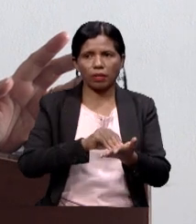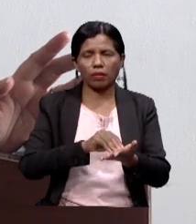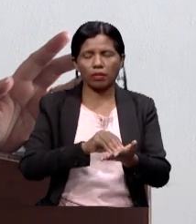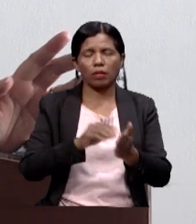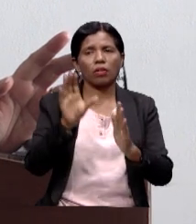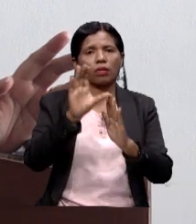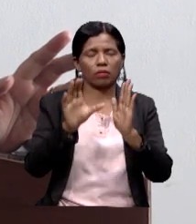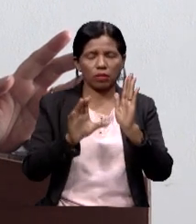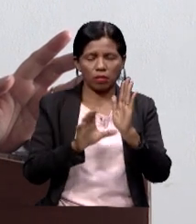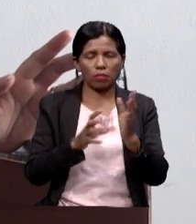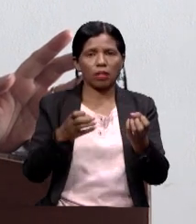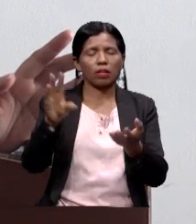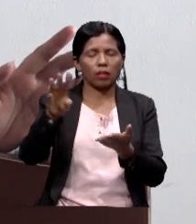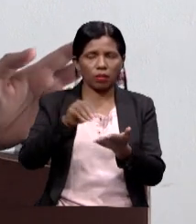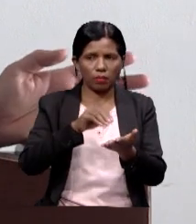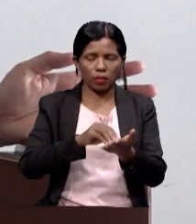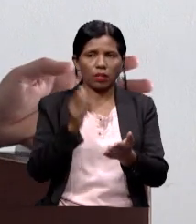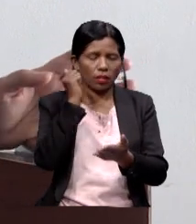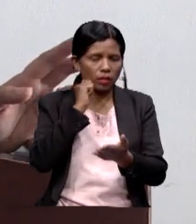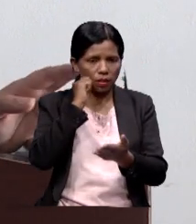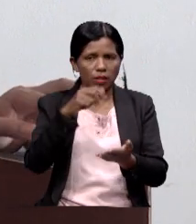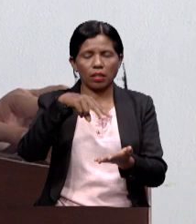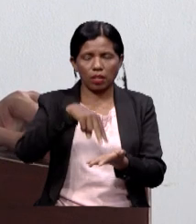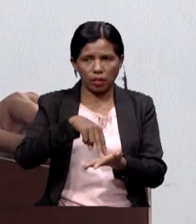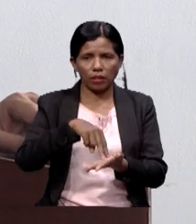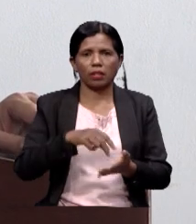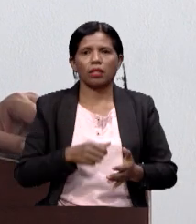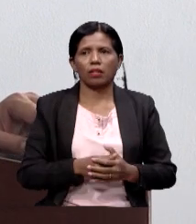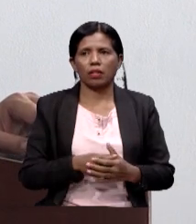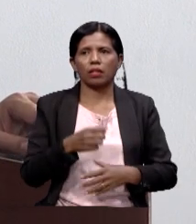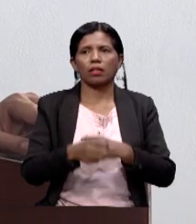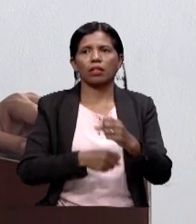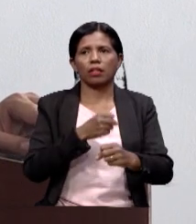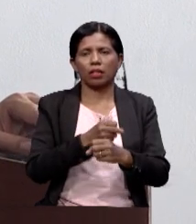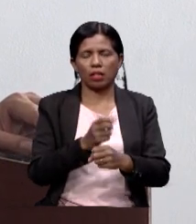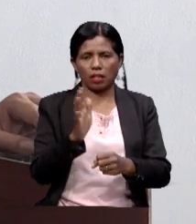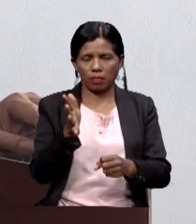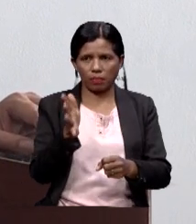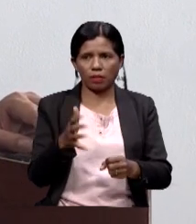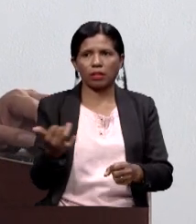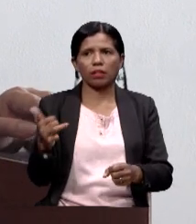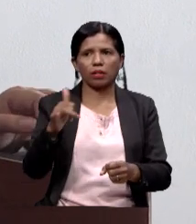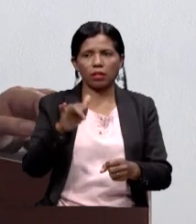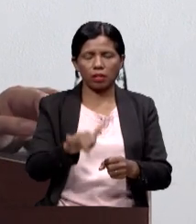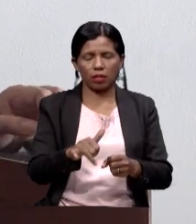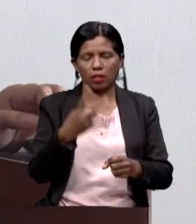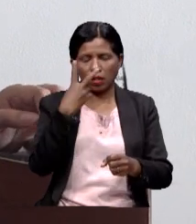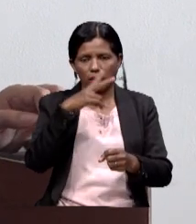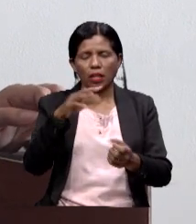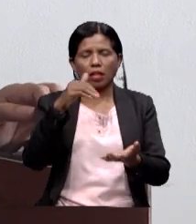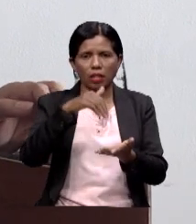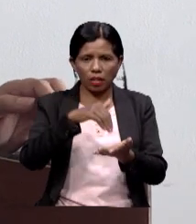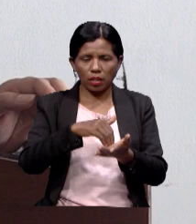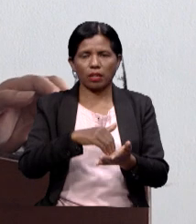konvensaun bara kita tem ki adopta. ASEAN iha, ASEAN hari tina lima nulu resing. Sira é leis ou acordos